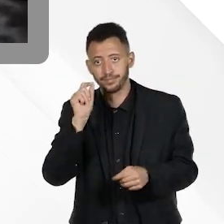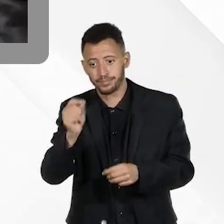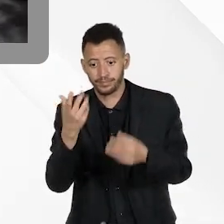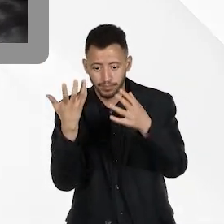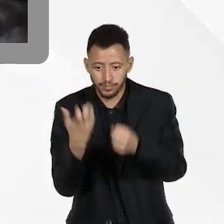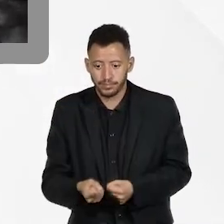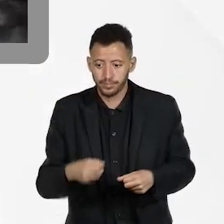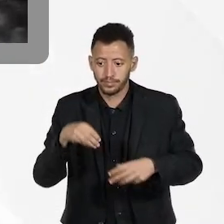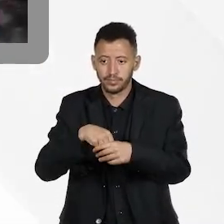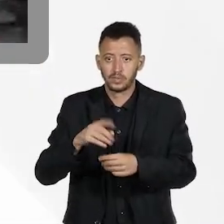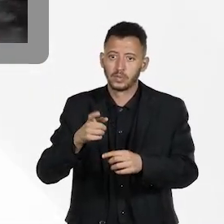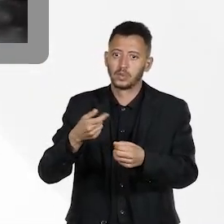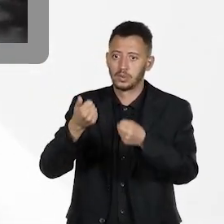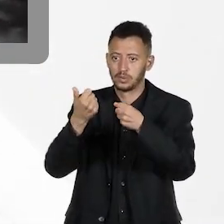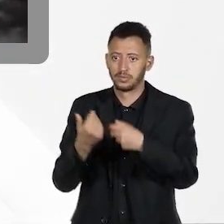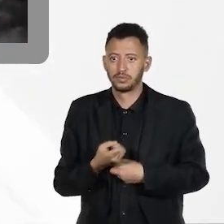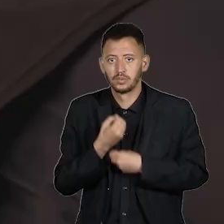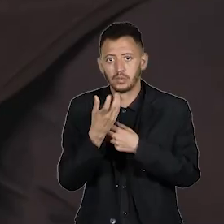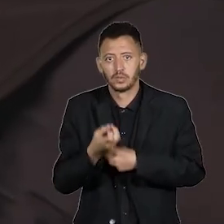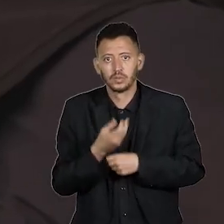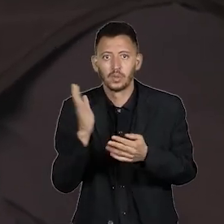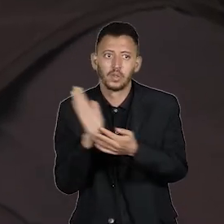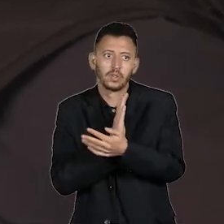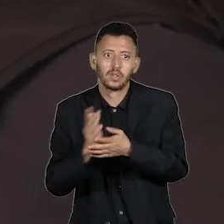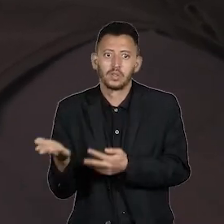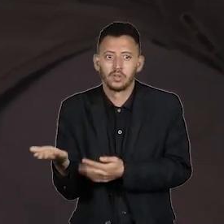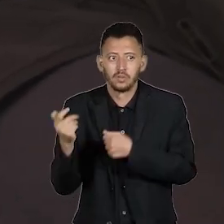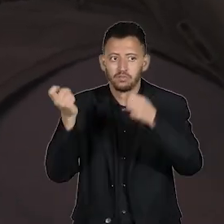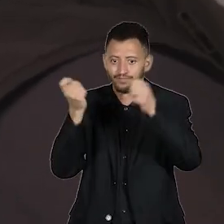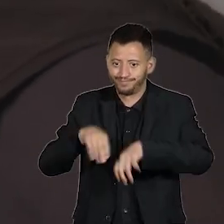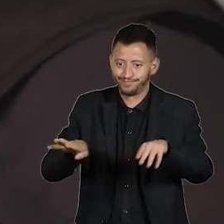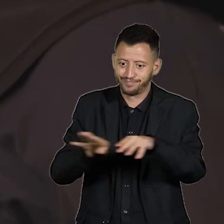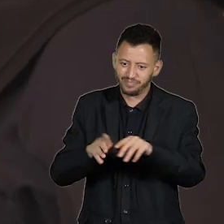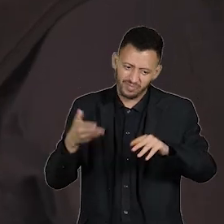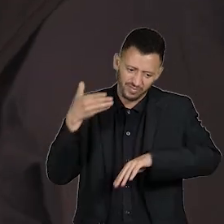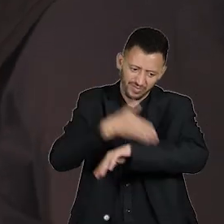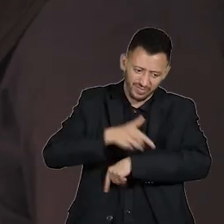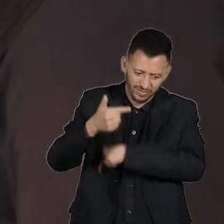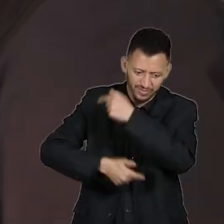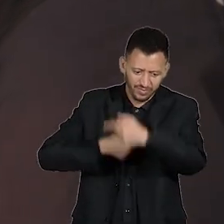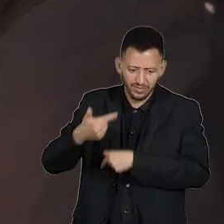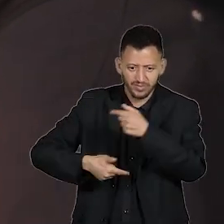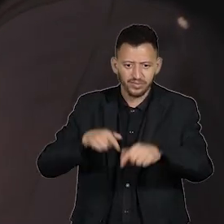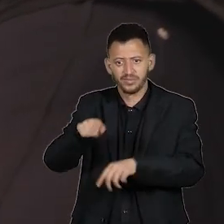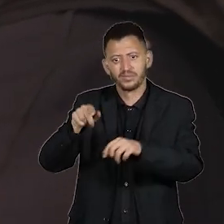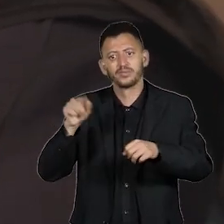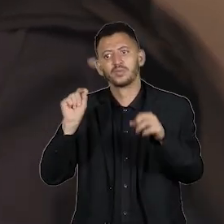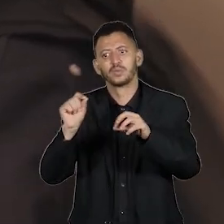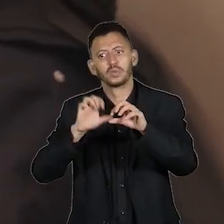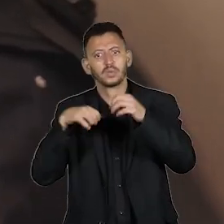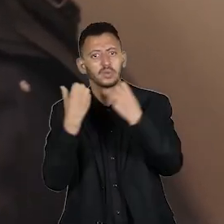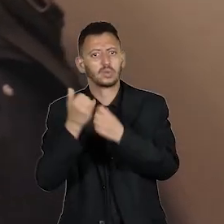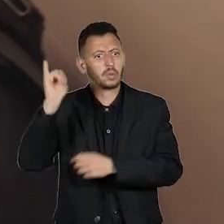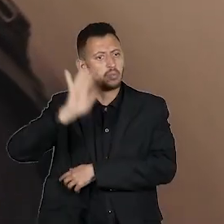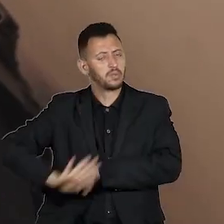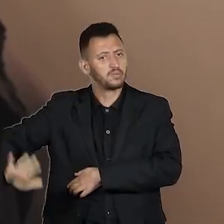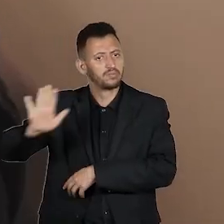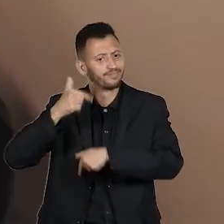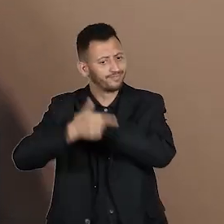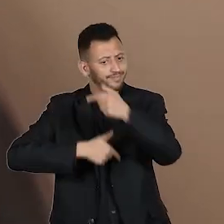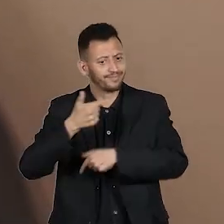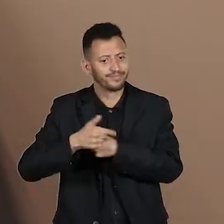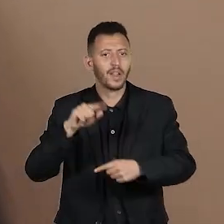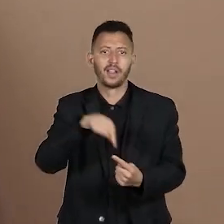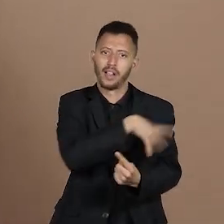podemos aceitar esse discurso. O único caso em que crianças podem trabalhar, de acordo com uma convenção